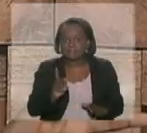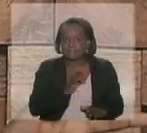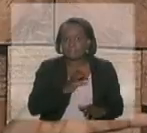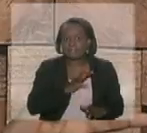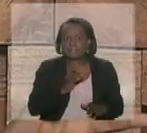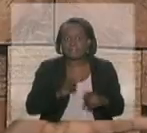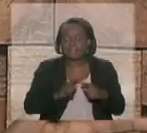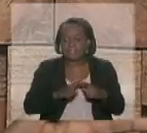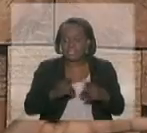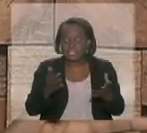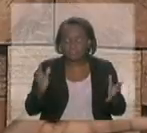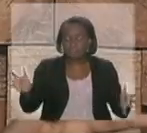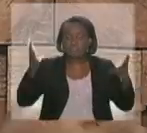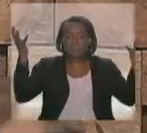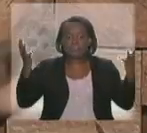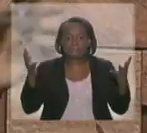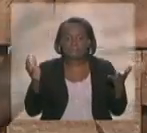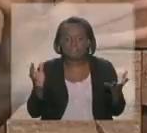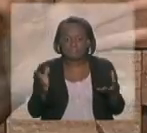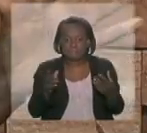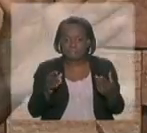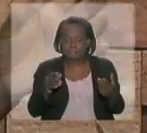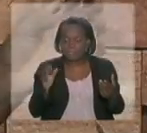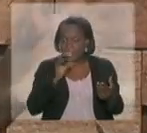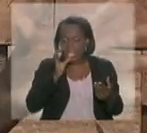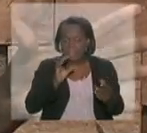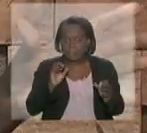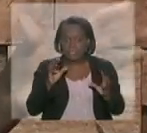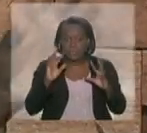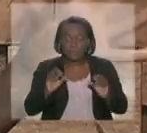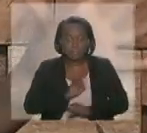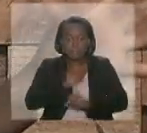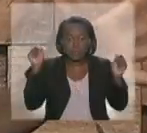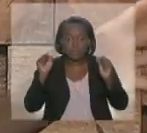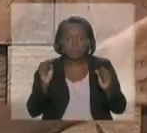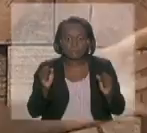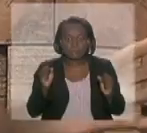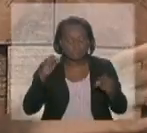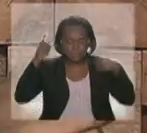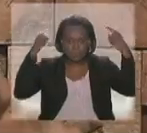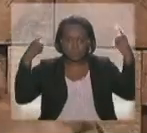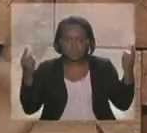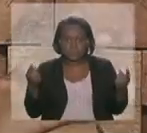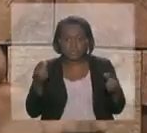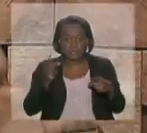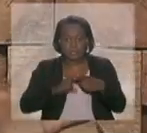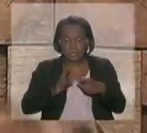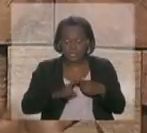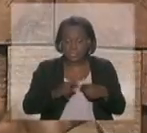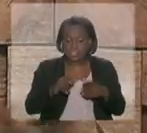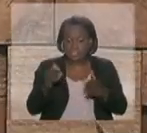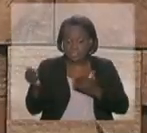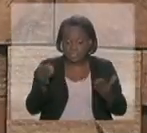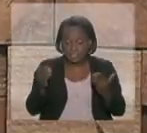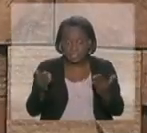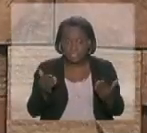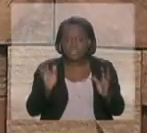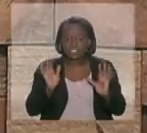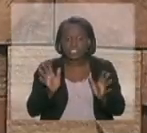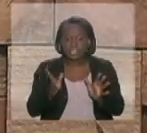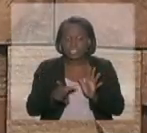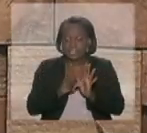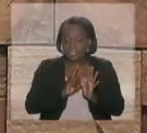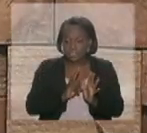ao shopping porque foi uma foi um entendeu foi um uma explosão mesmo foi uma loucura porque